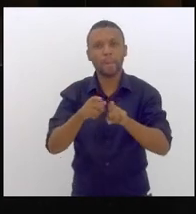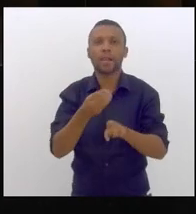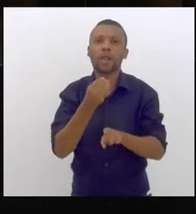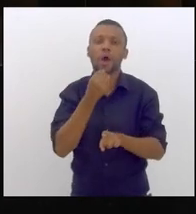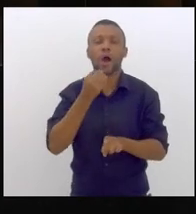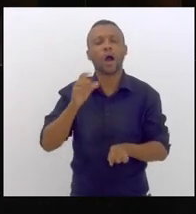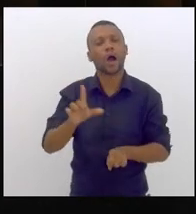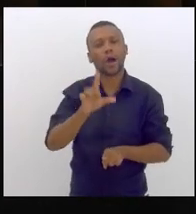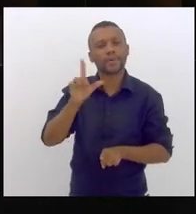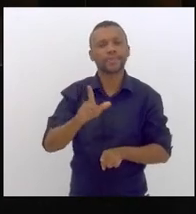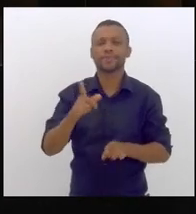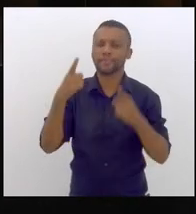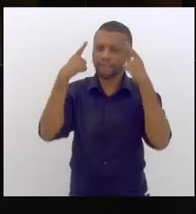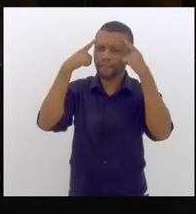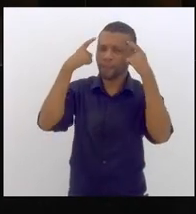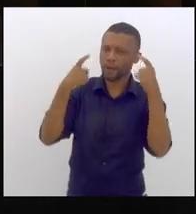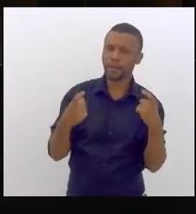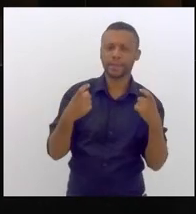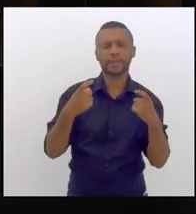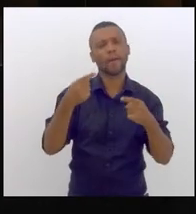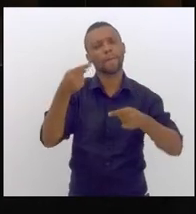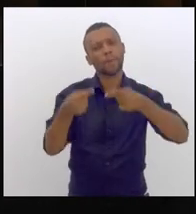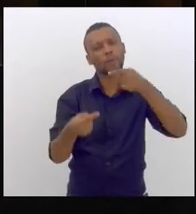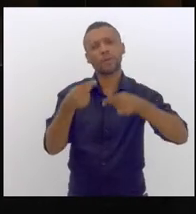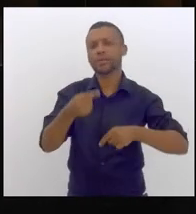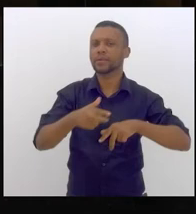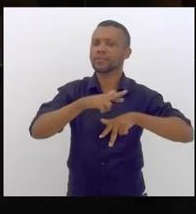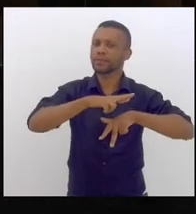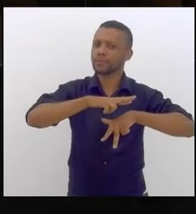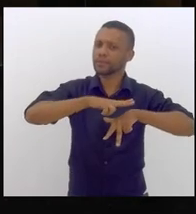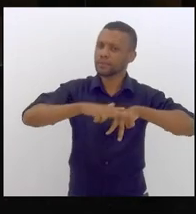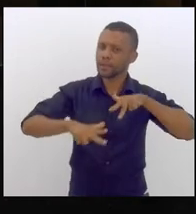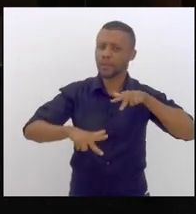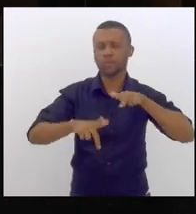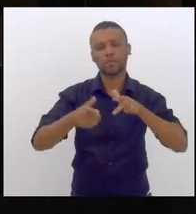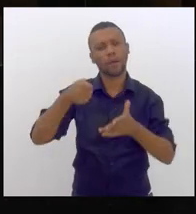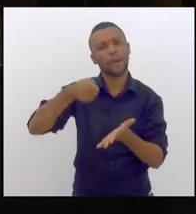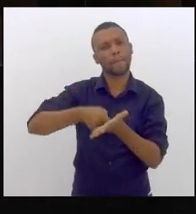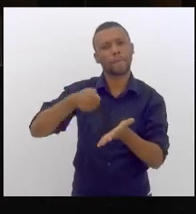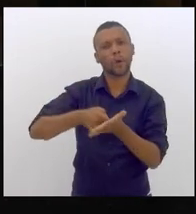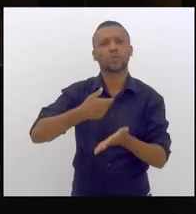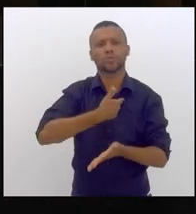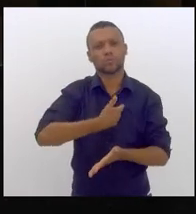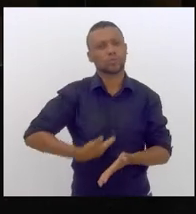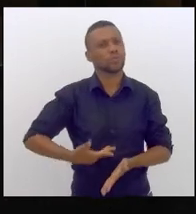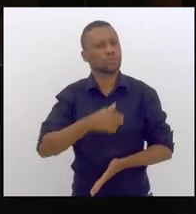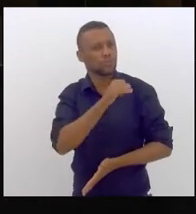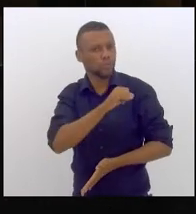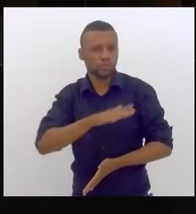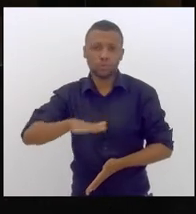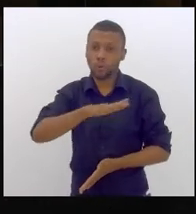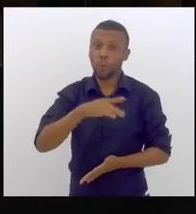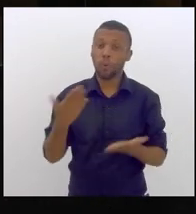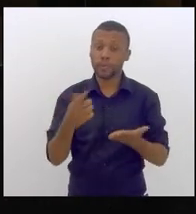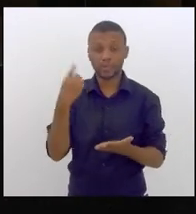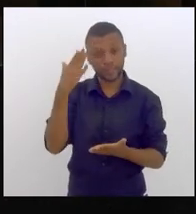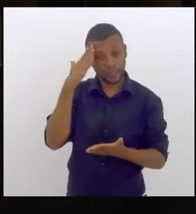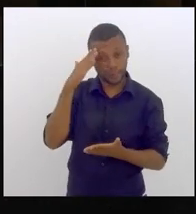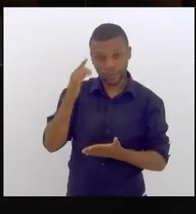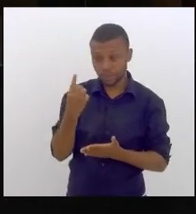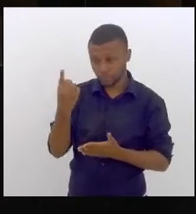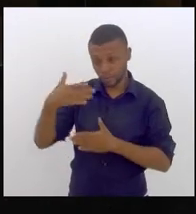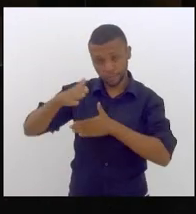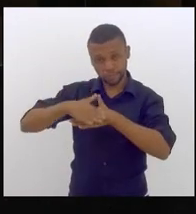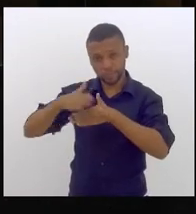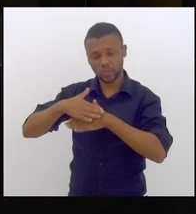de violência política, de gênero colocado no âmbito do estado do Rio de Janeiro. Hoje sabemos que um dos seus